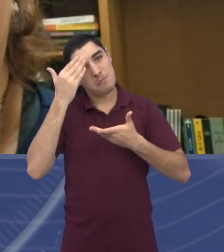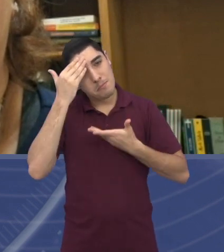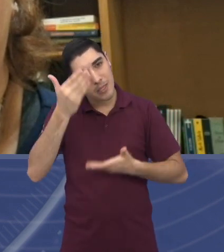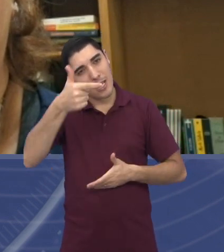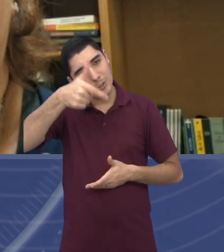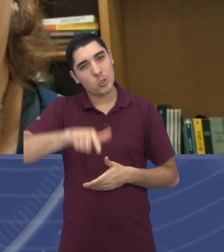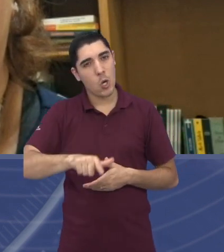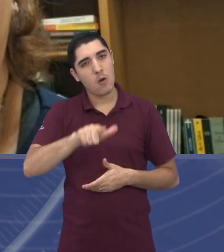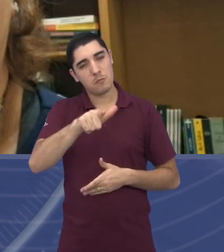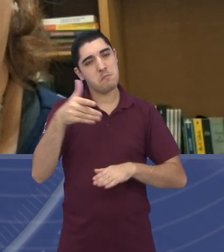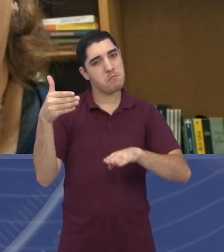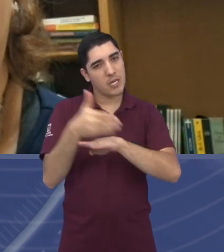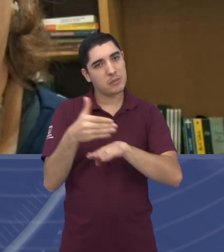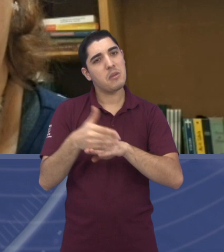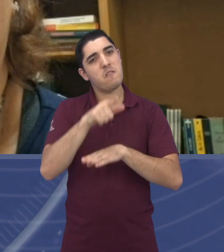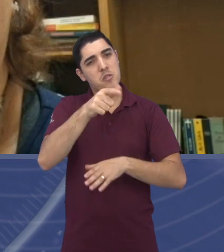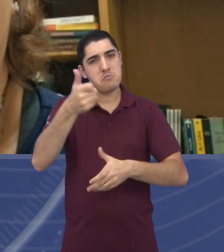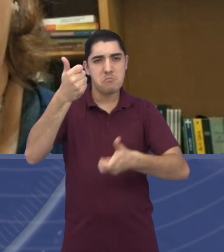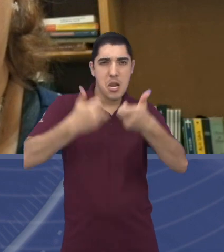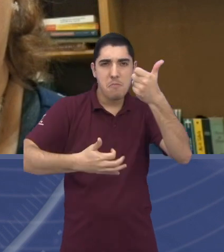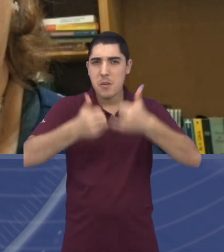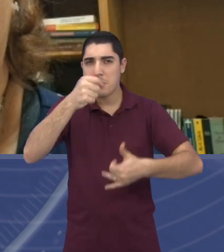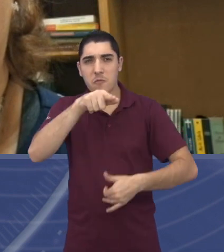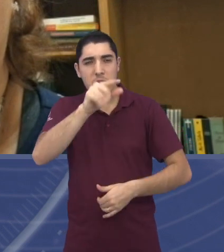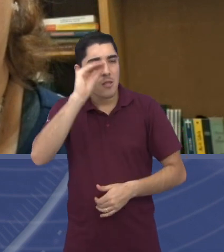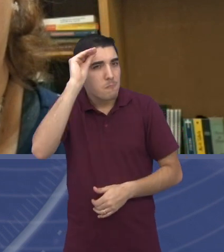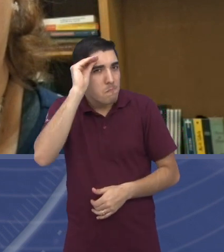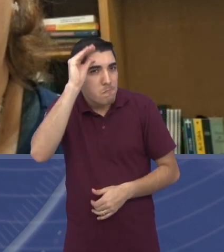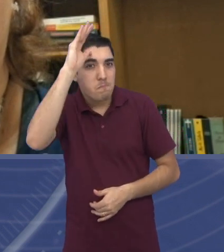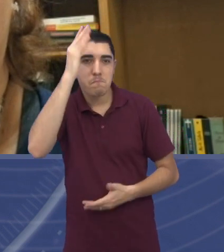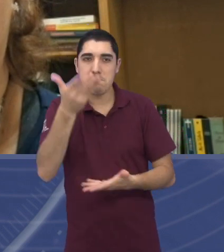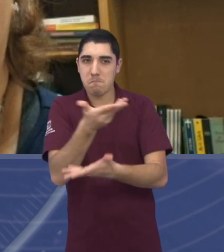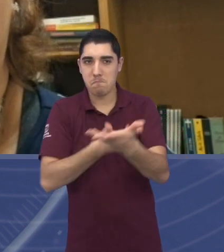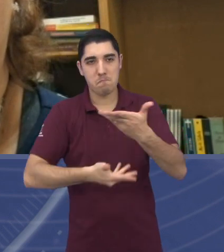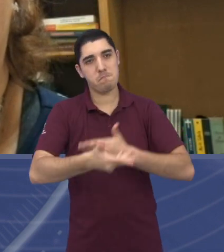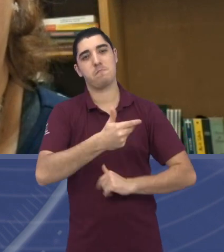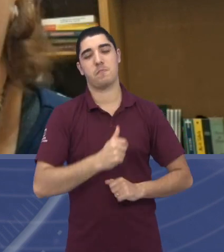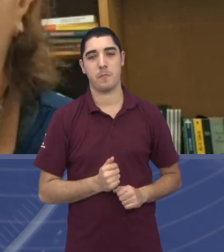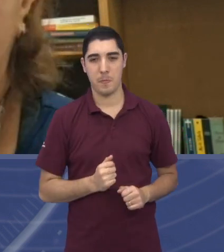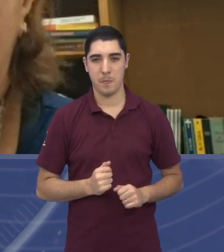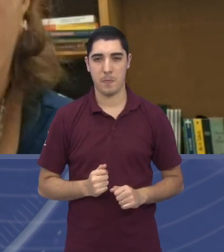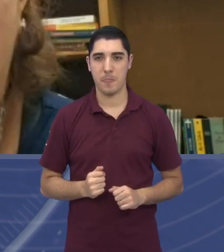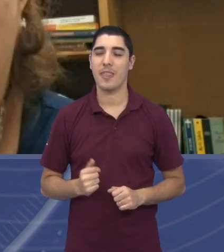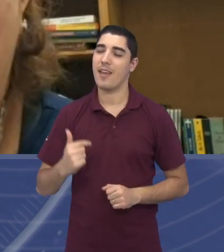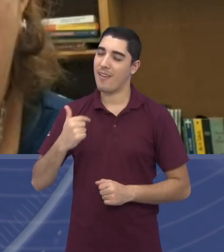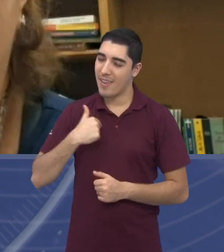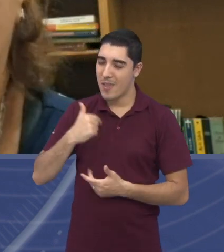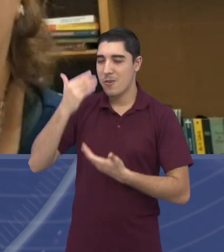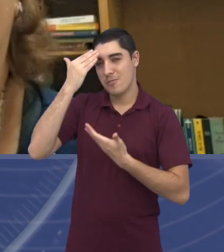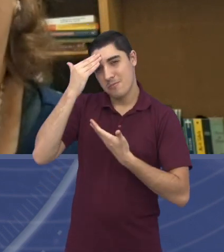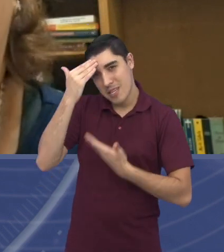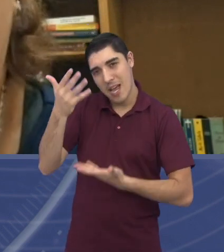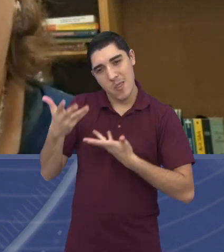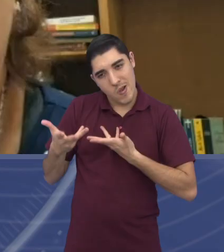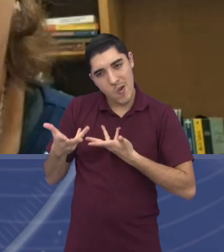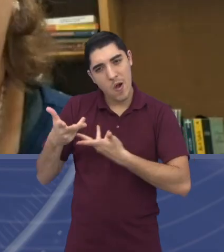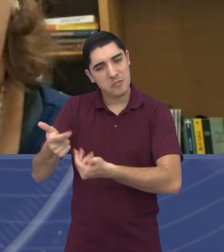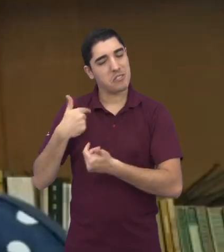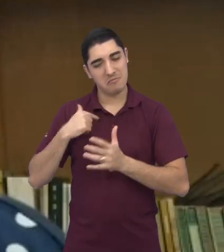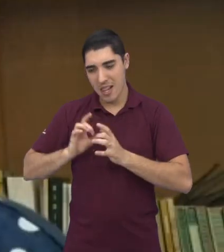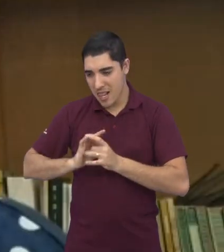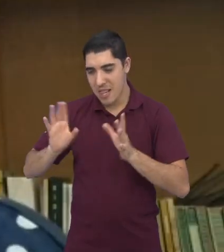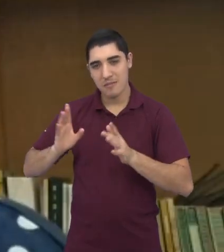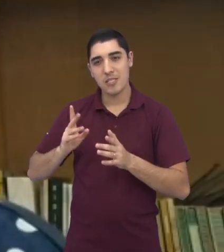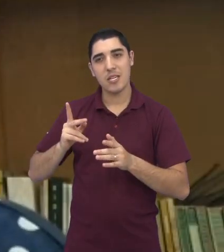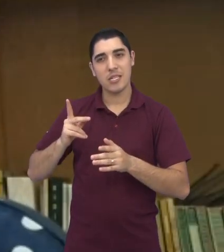Obrigada mais uma vez, viu, por contribuir com o seu conhecimento aqui conosco. Eu que agradeço o convite, sempre às ordens.